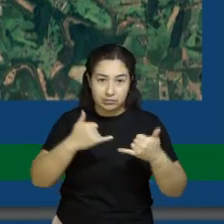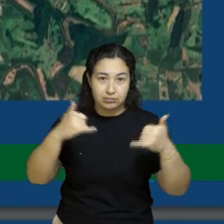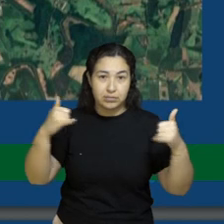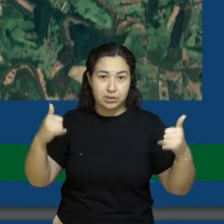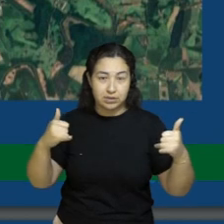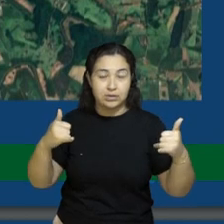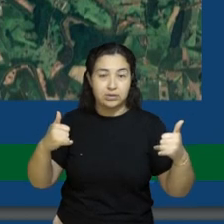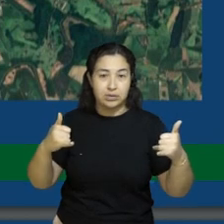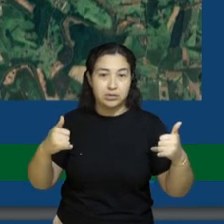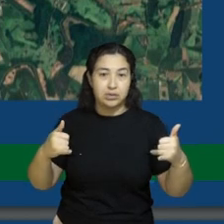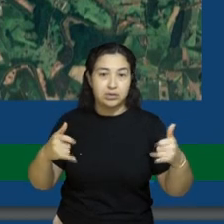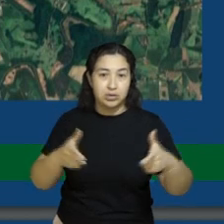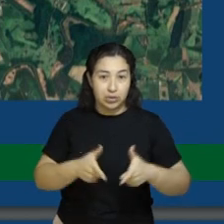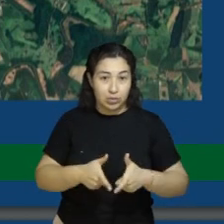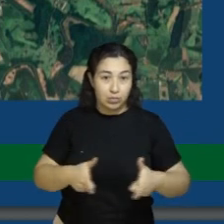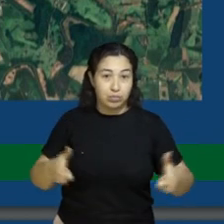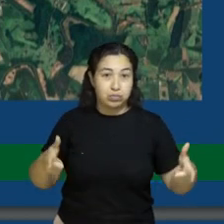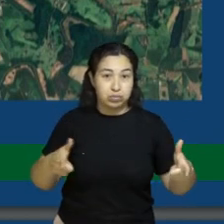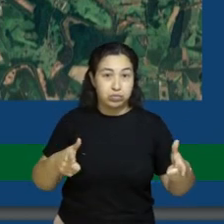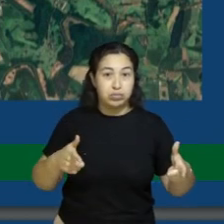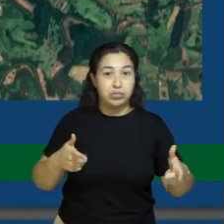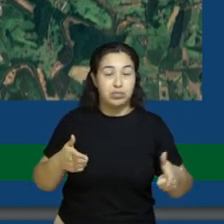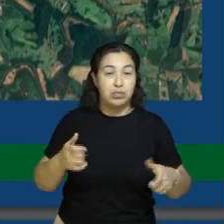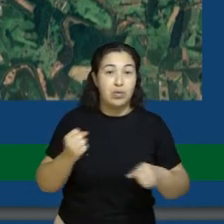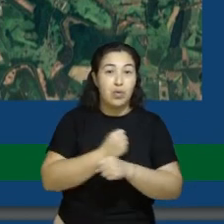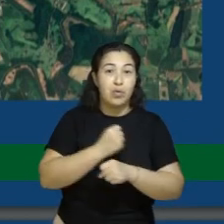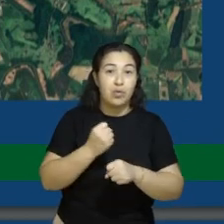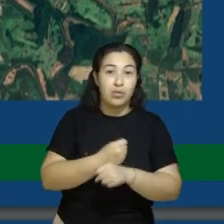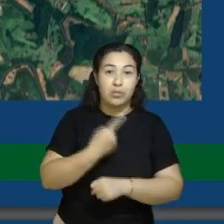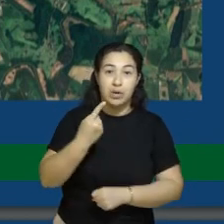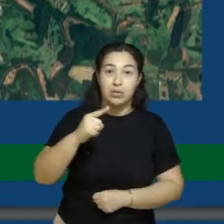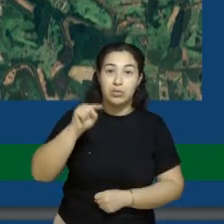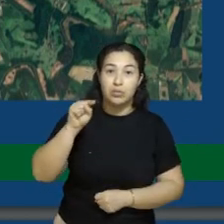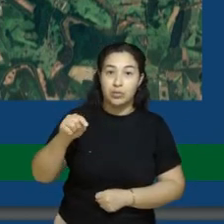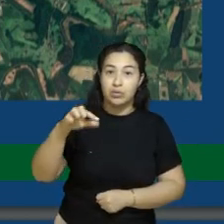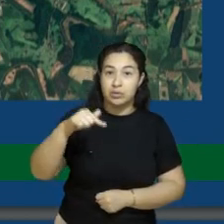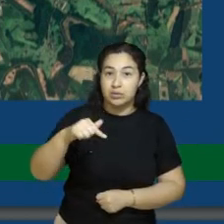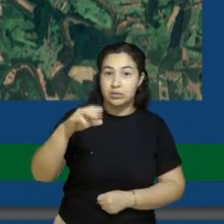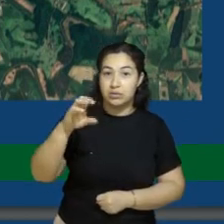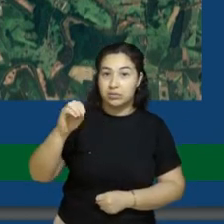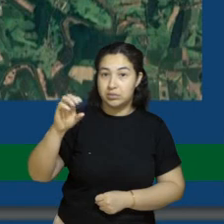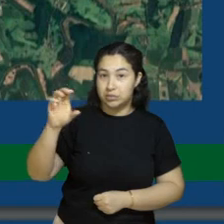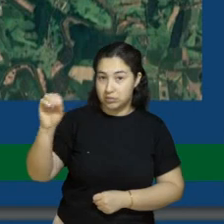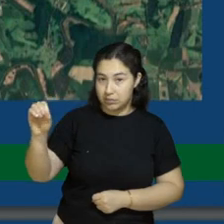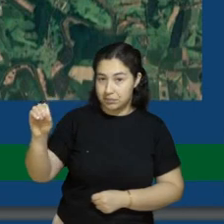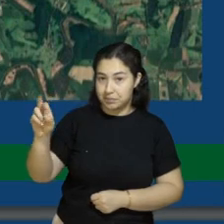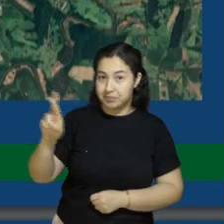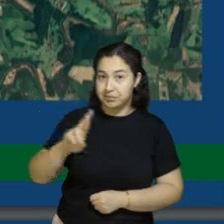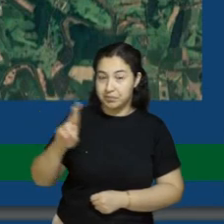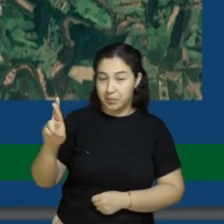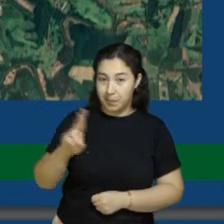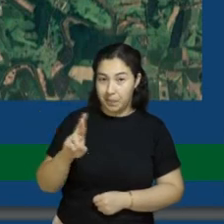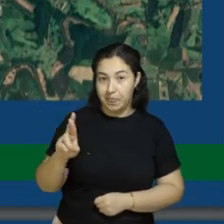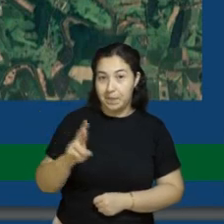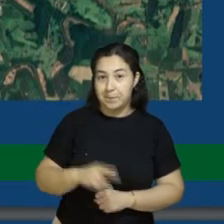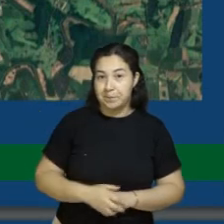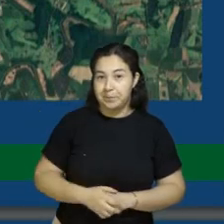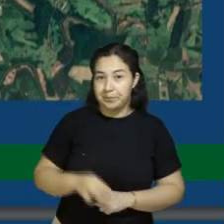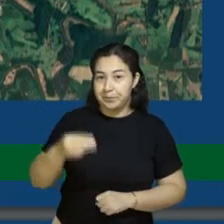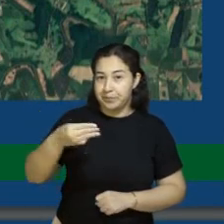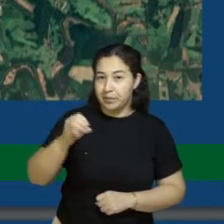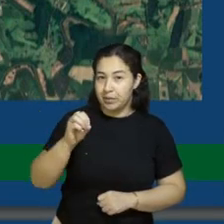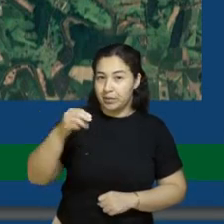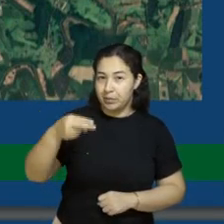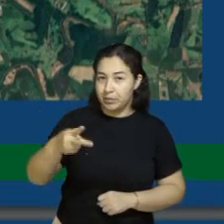de 6,8 quilômetros, R$1.700.000 investido, que ela vai interligar ali Mondaí e Riqueza e Iporã do